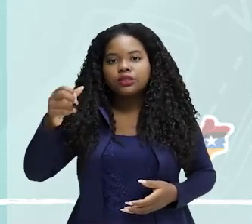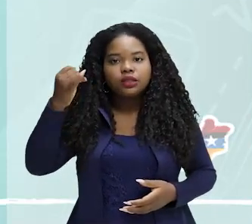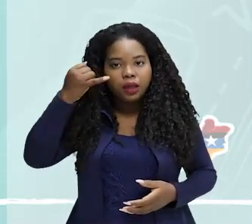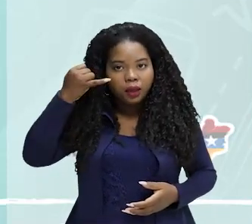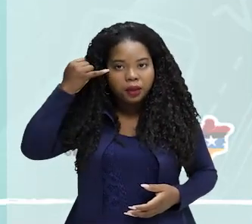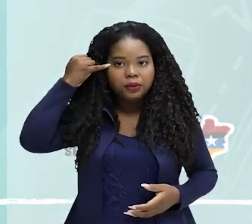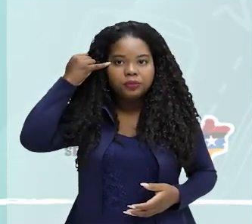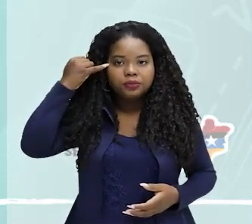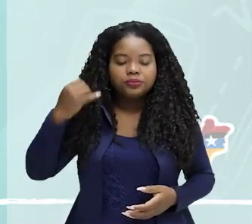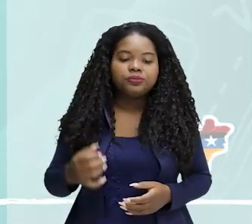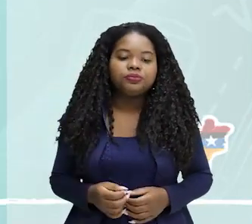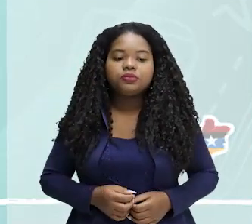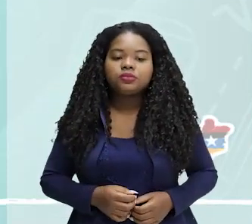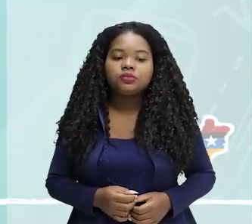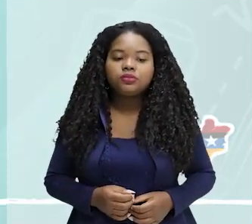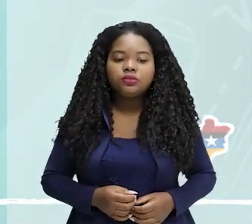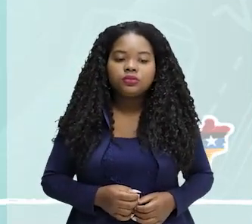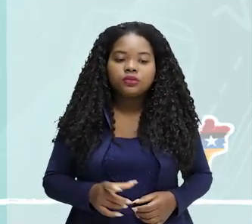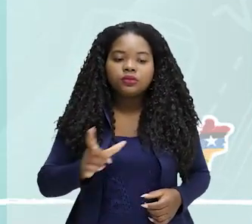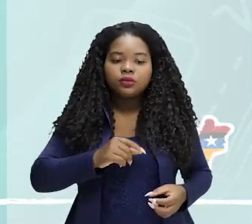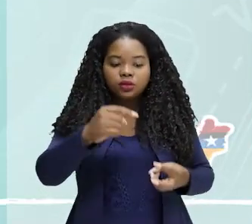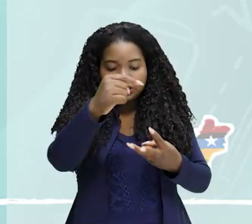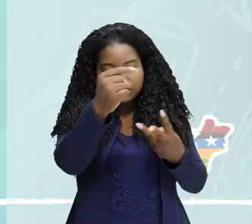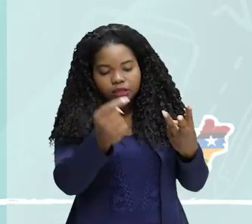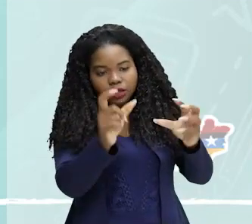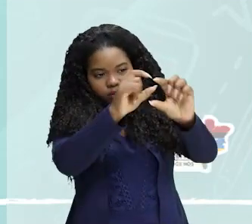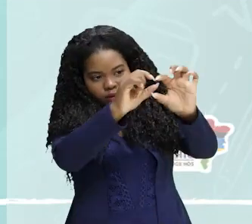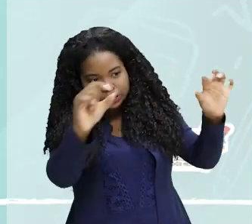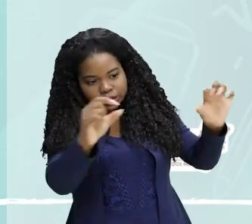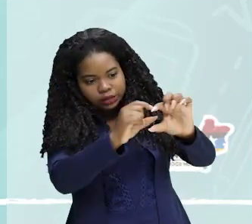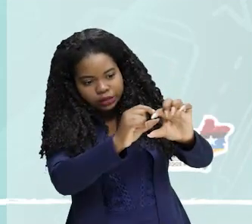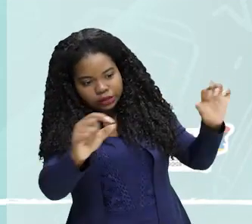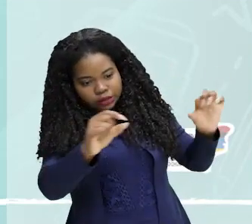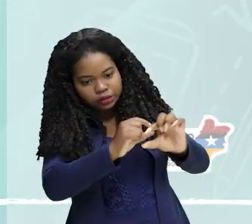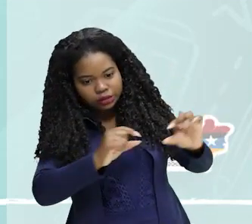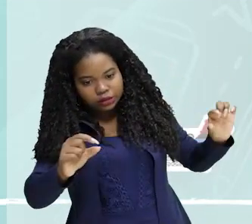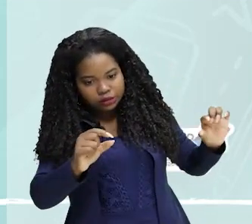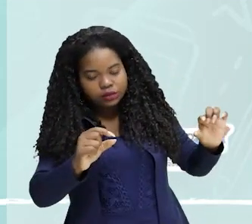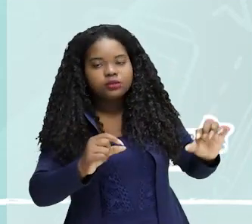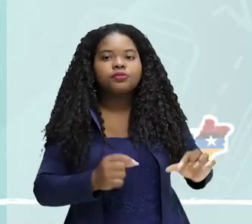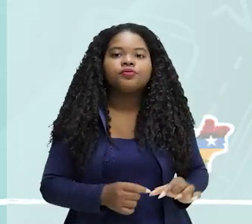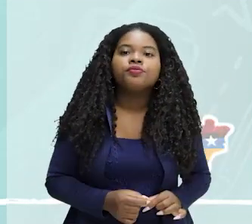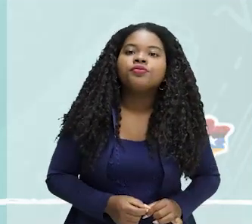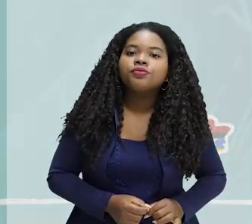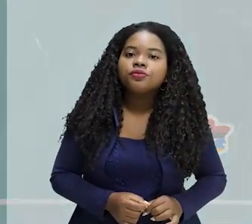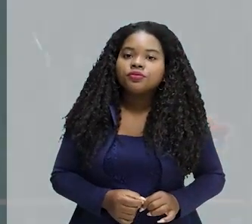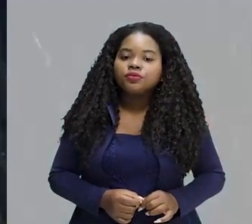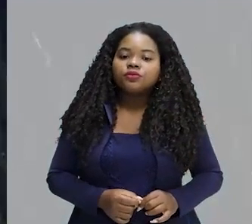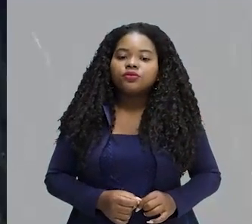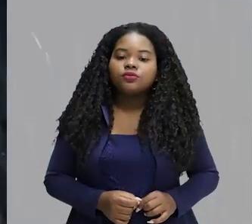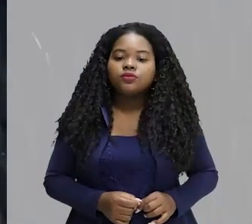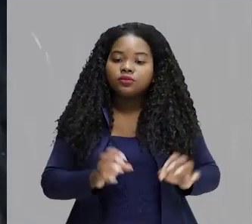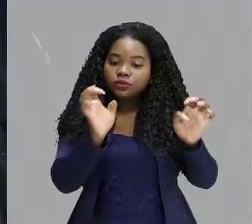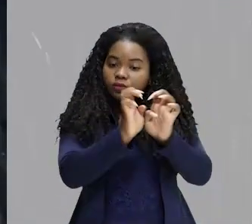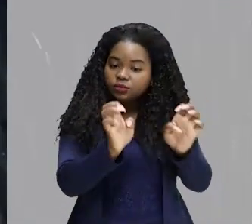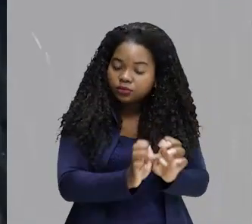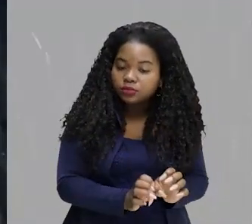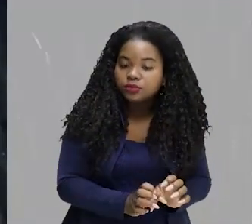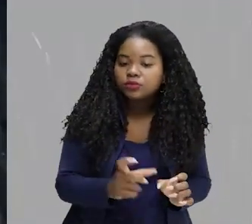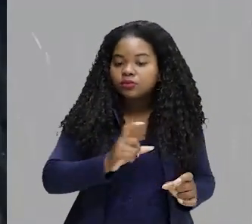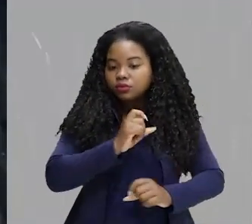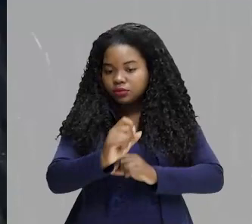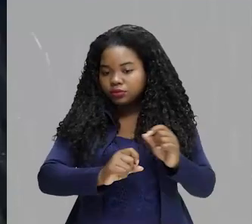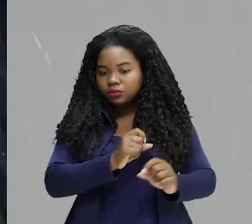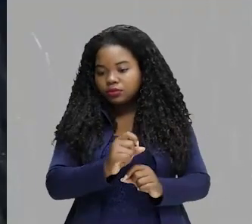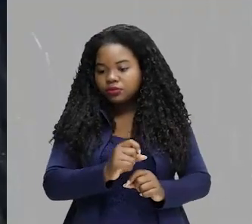língua original. Ele é um poema de 3 linhas, 3 versos, e esse formato, ele segue como padrão